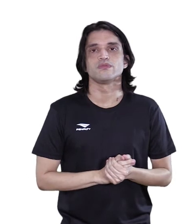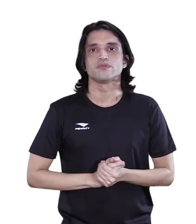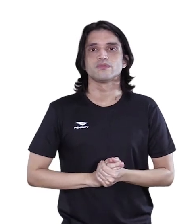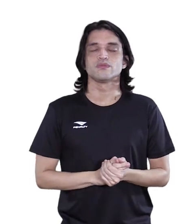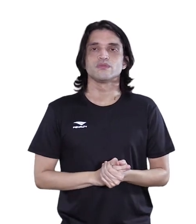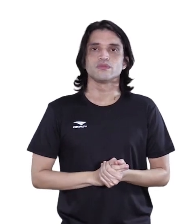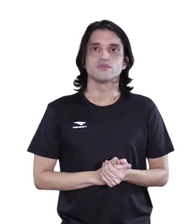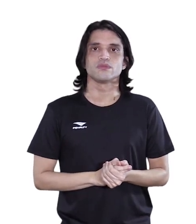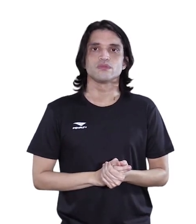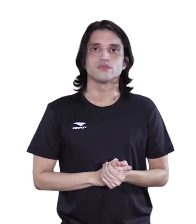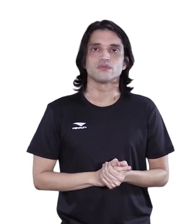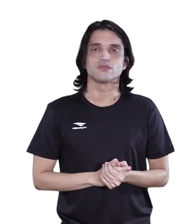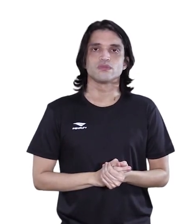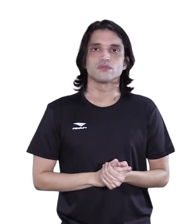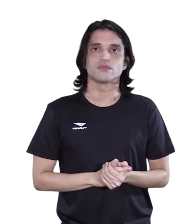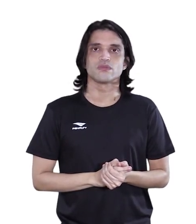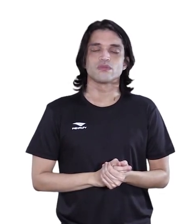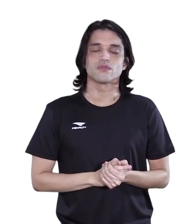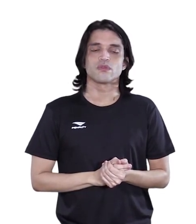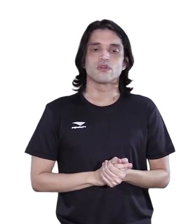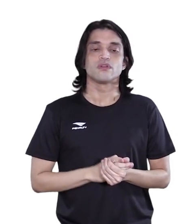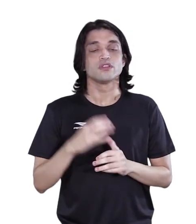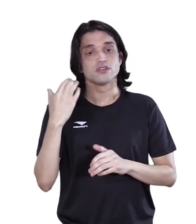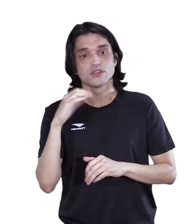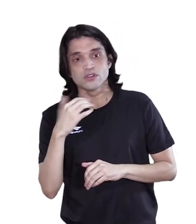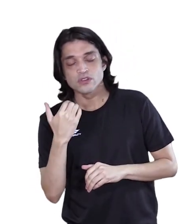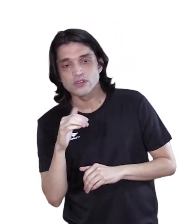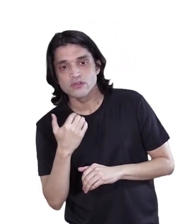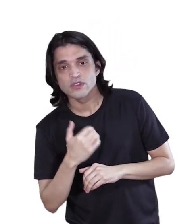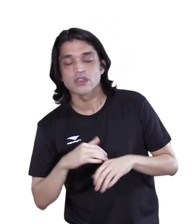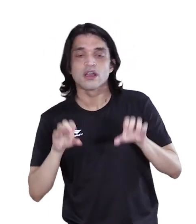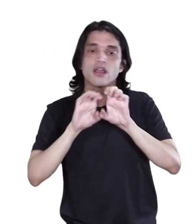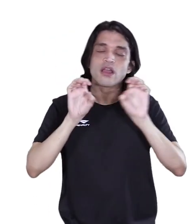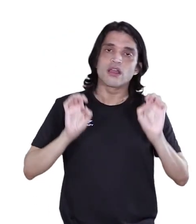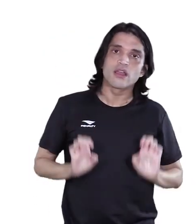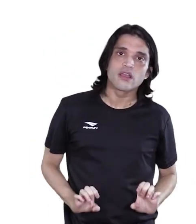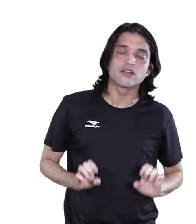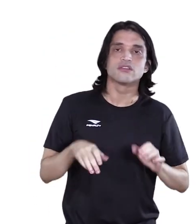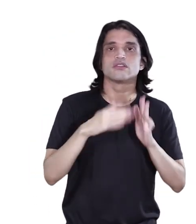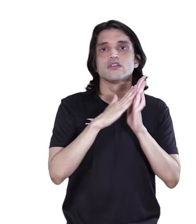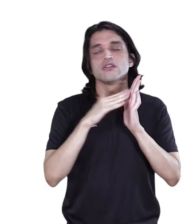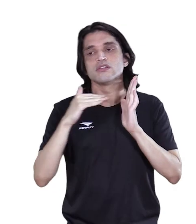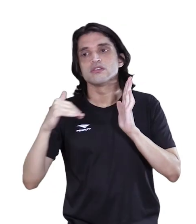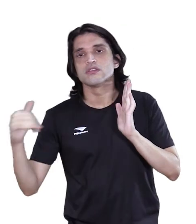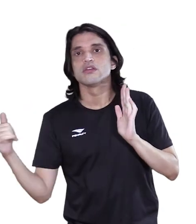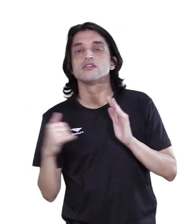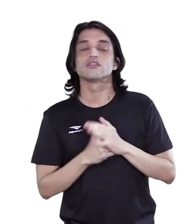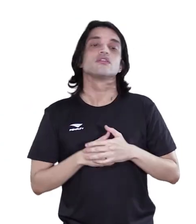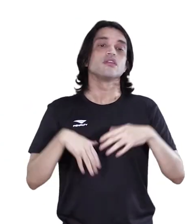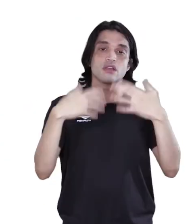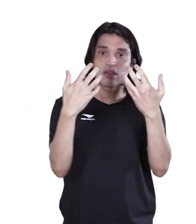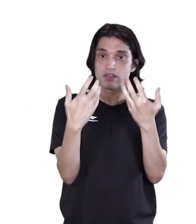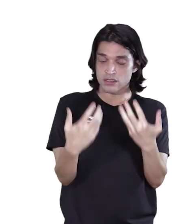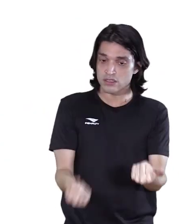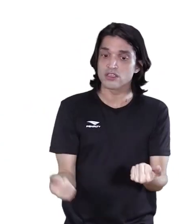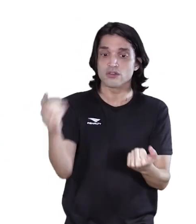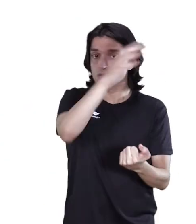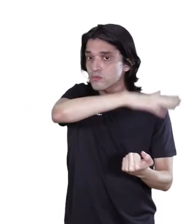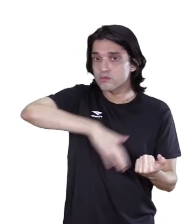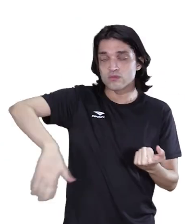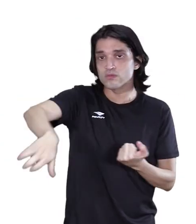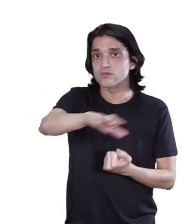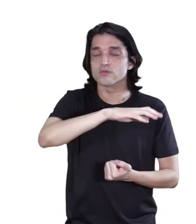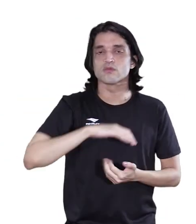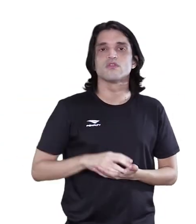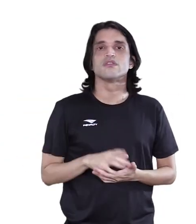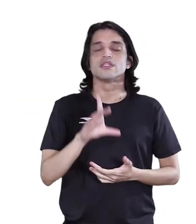Lógica científica, ética, estética, etc., aceita a verdadeira e validade universal. Os dados apresentados,